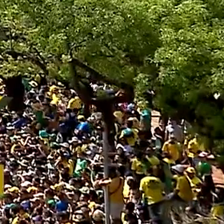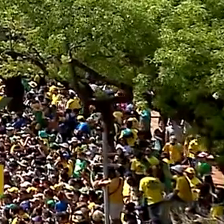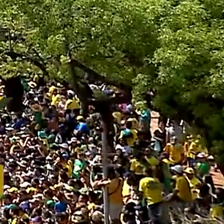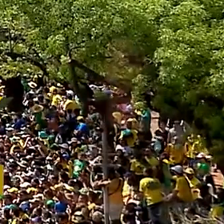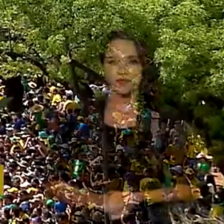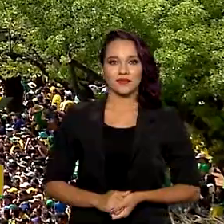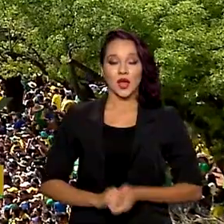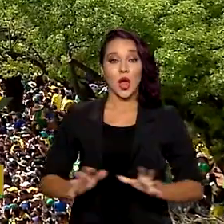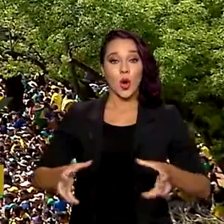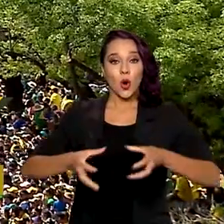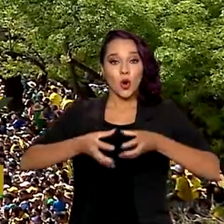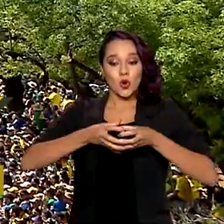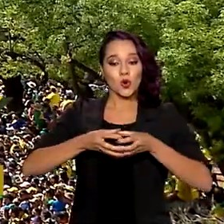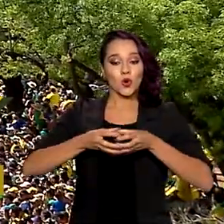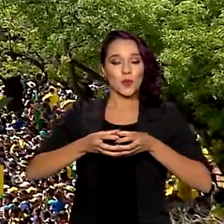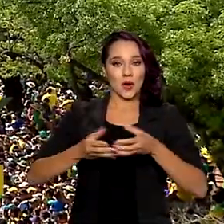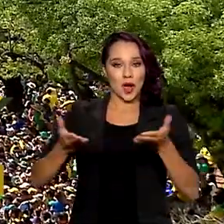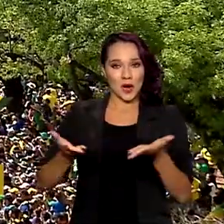A Ordem Unida Sem Comando.